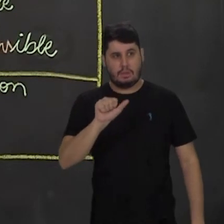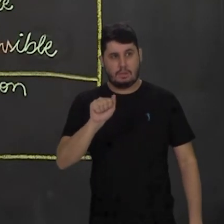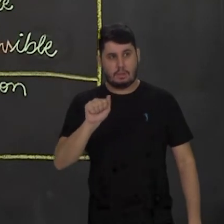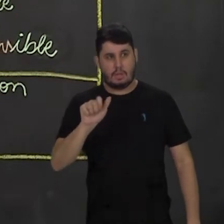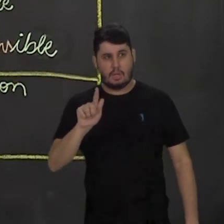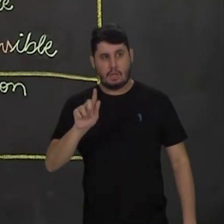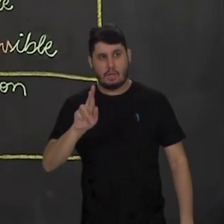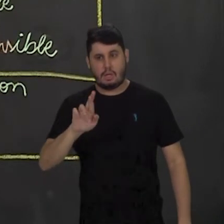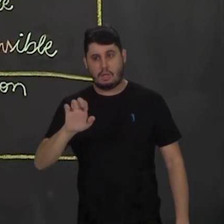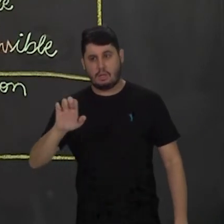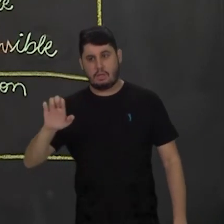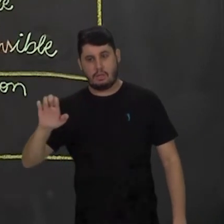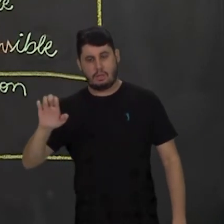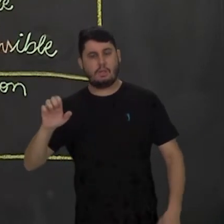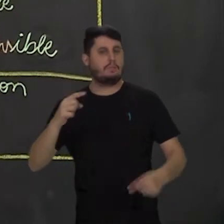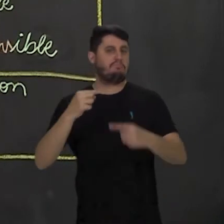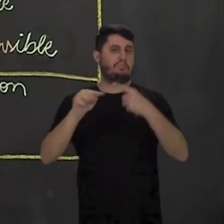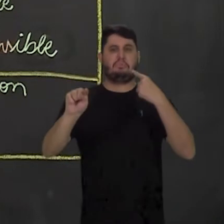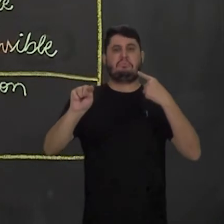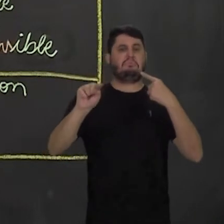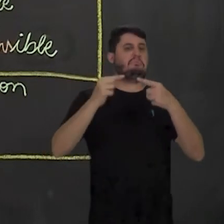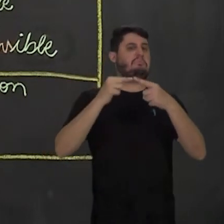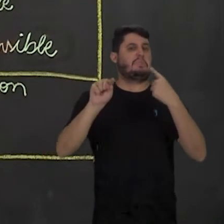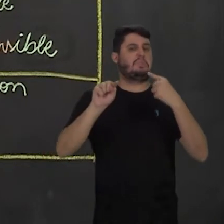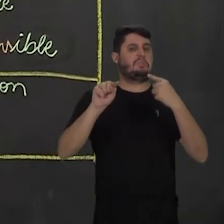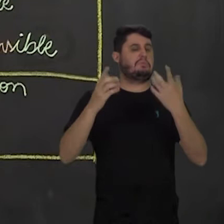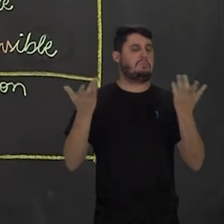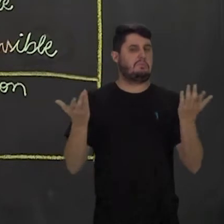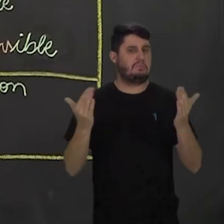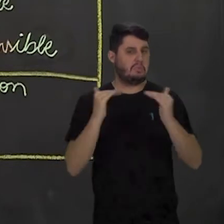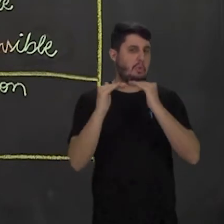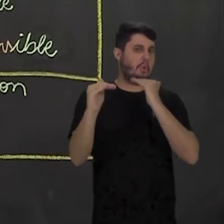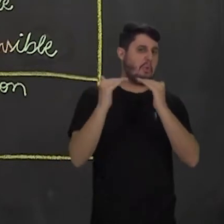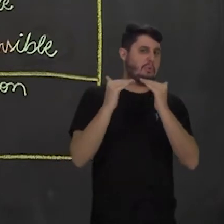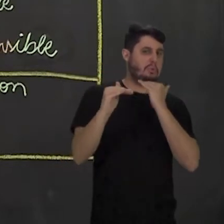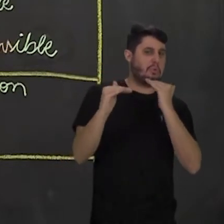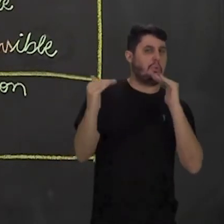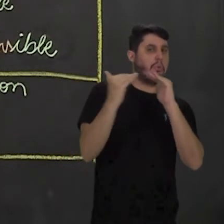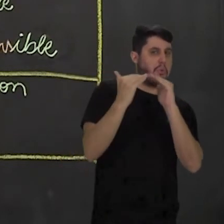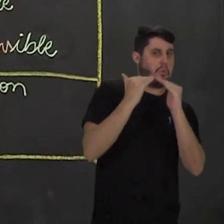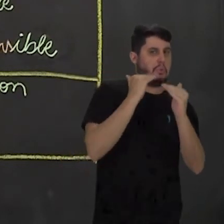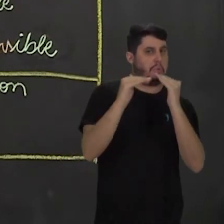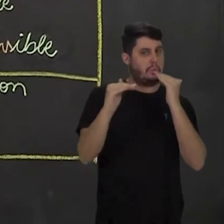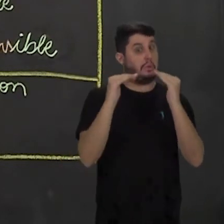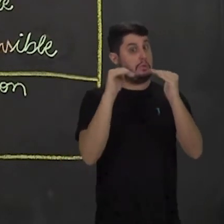concordar. Disagree, discordar. Olha que legal. Vamos supor que você já